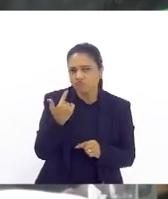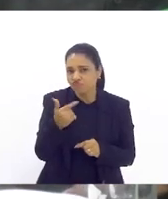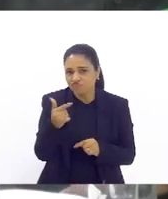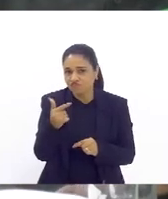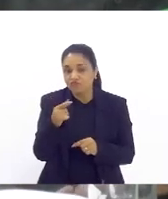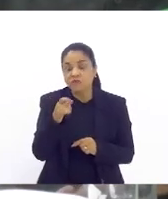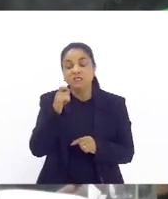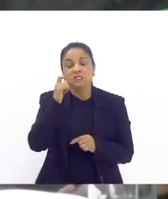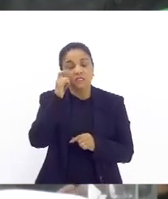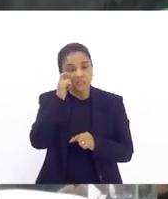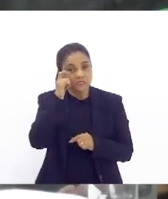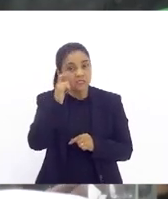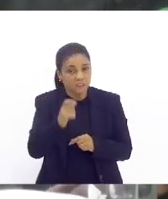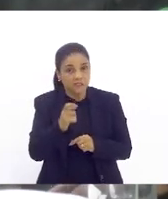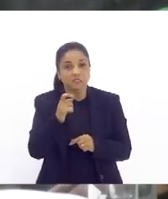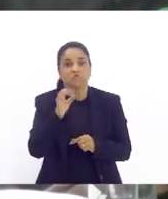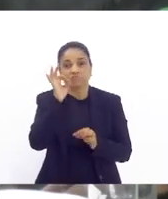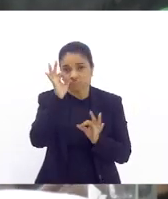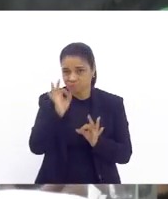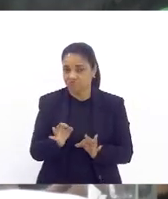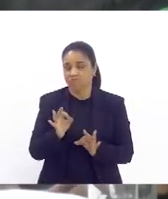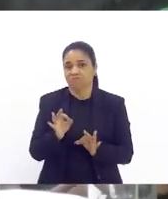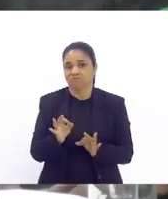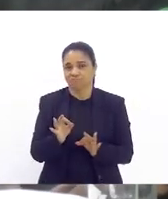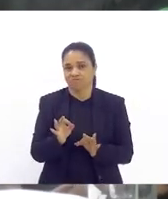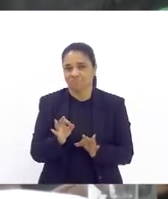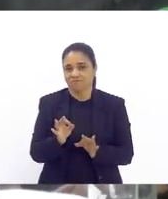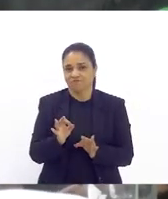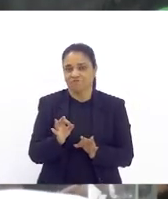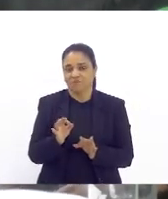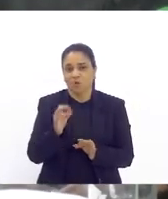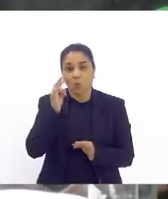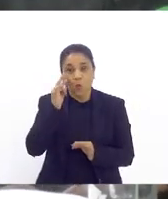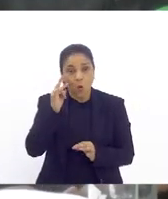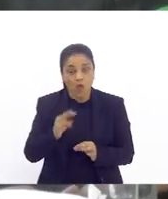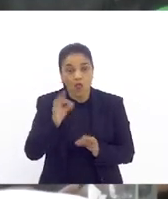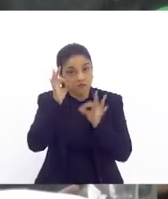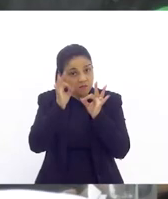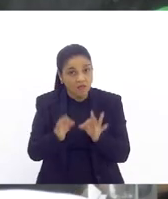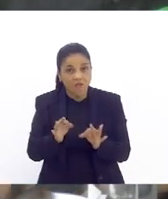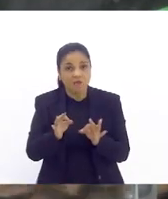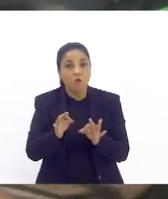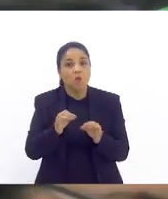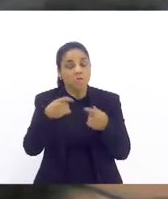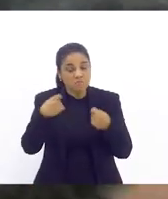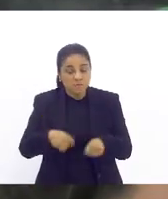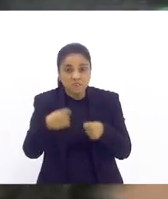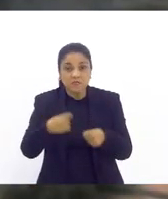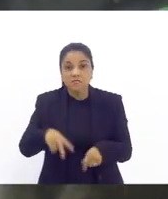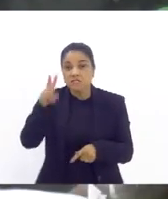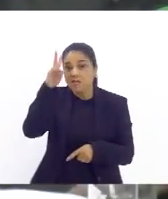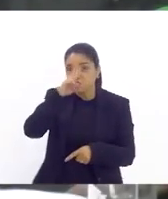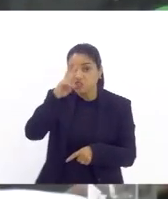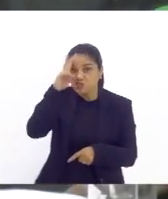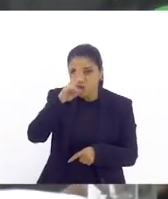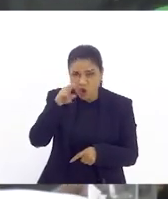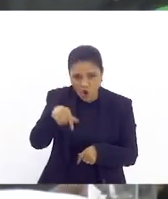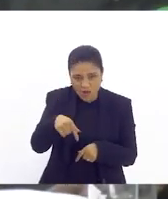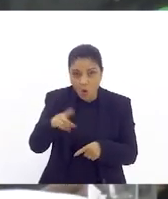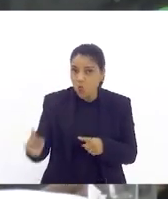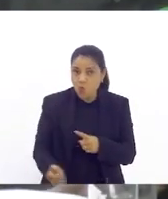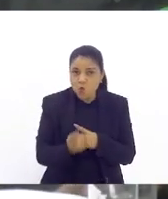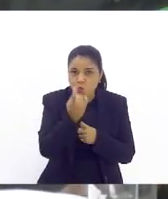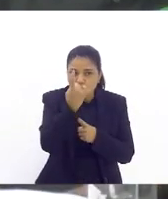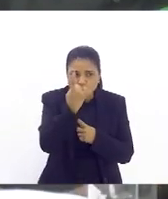são séria sobre isso né se o estado do Rio de Janeiro quer passar para a história como único estado da